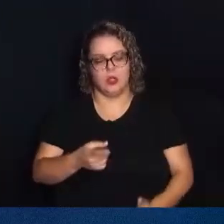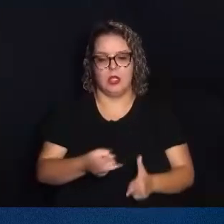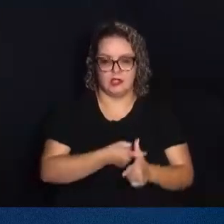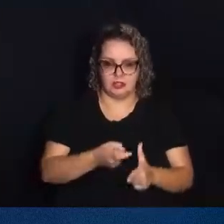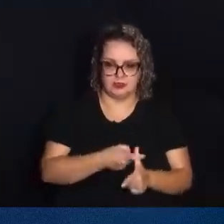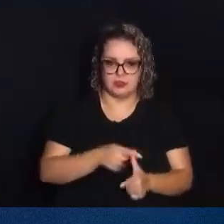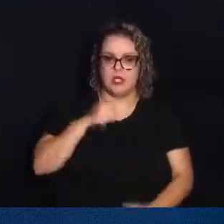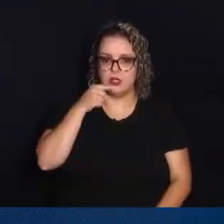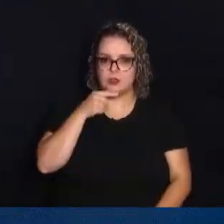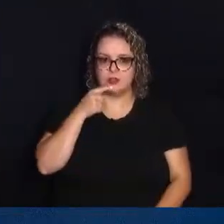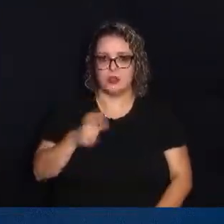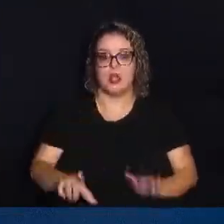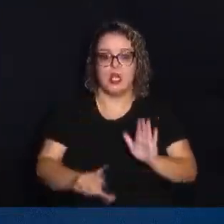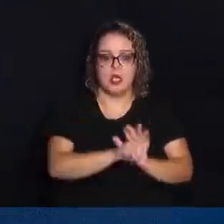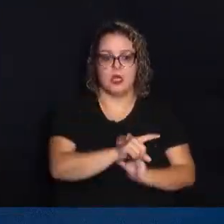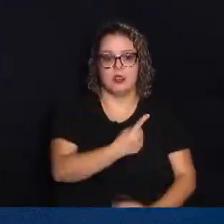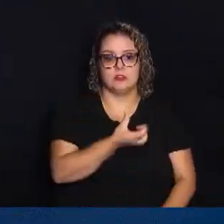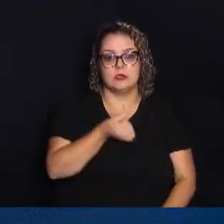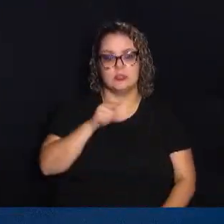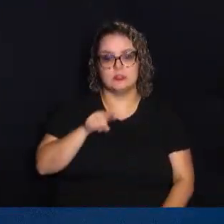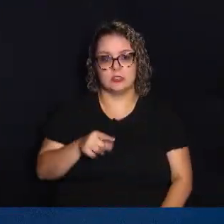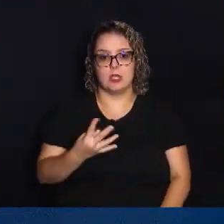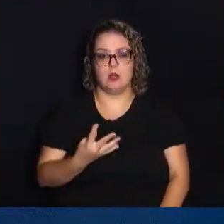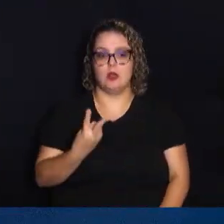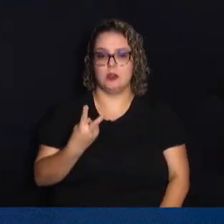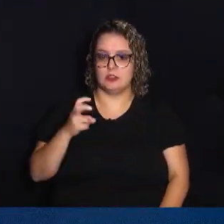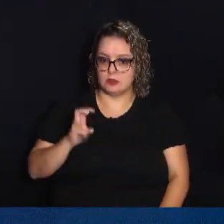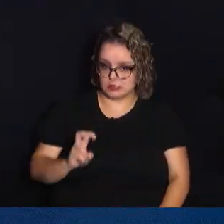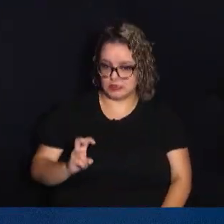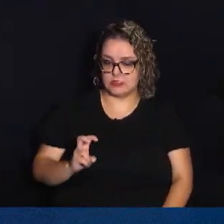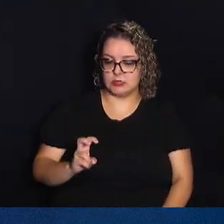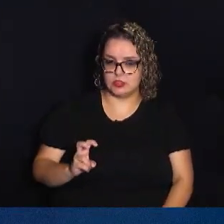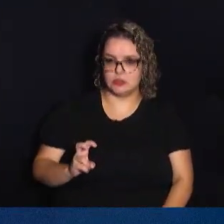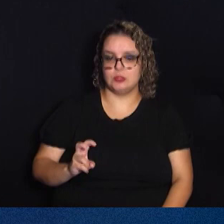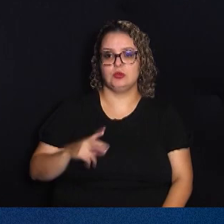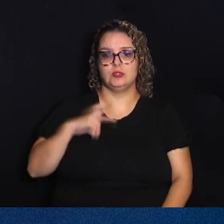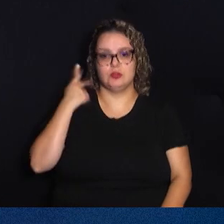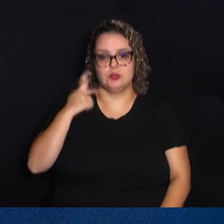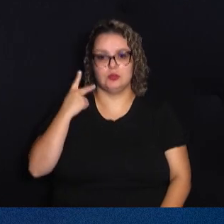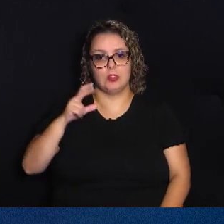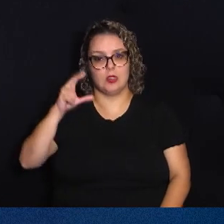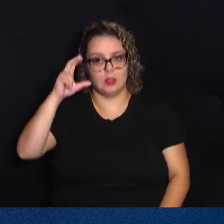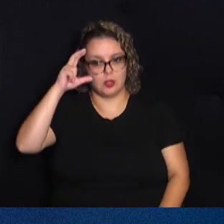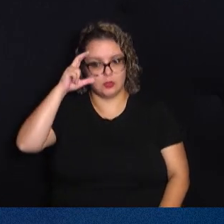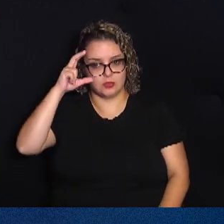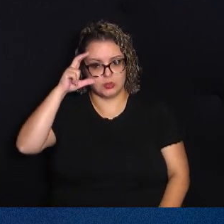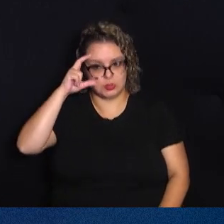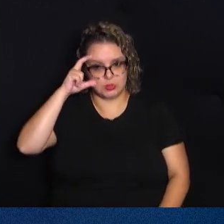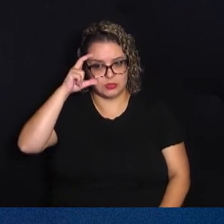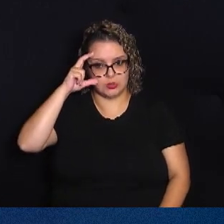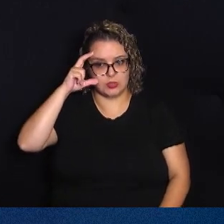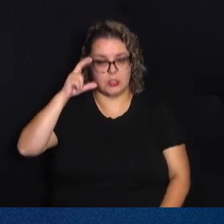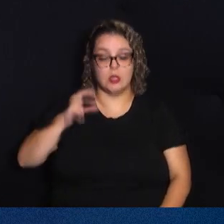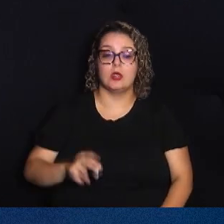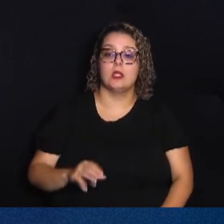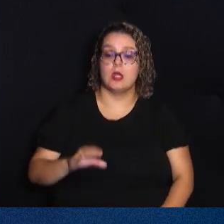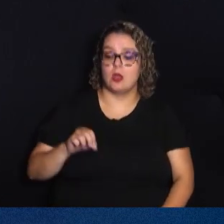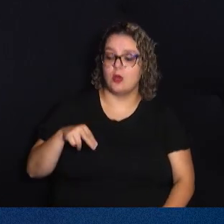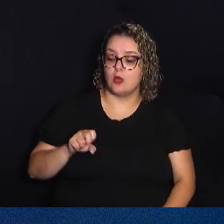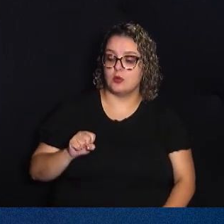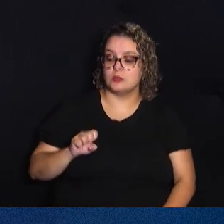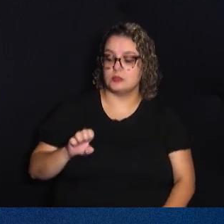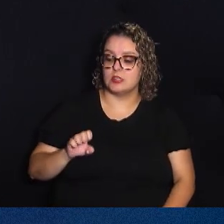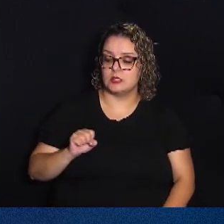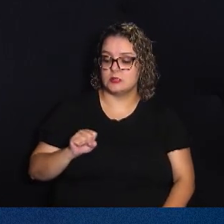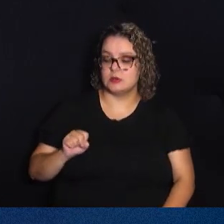magoga também destacou a a lei número 16.425 do vereador Carlinhos camelô onde